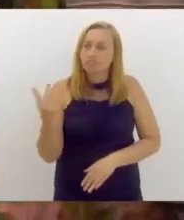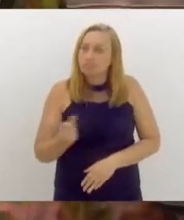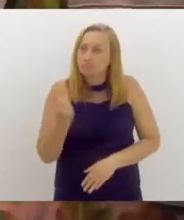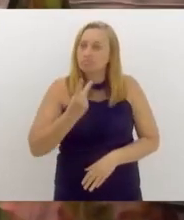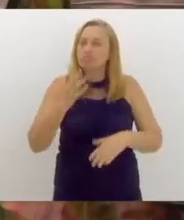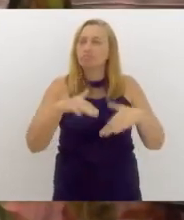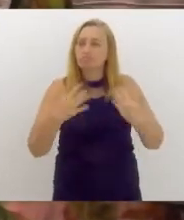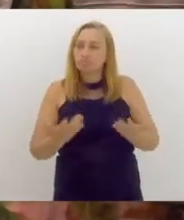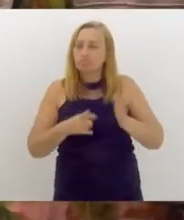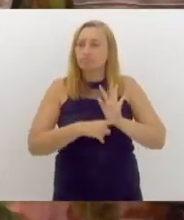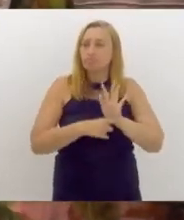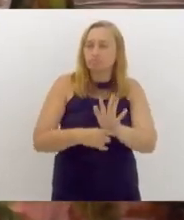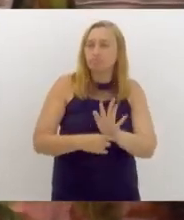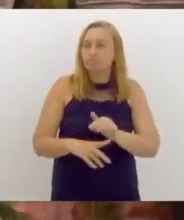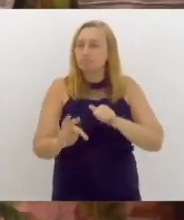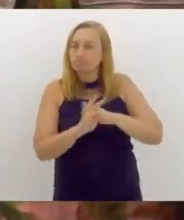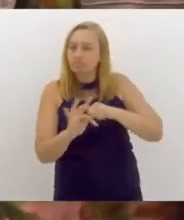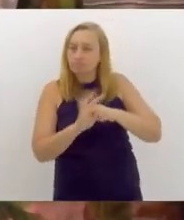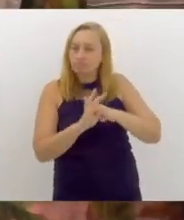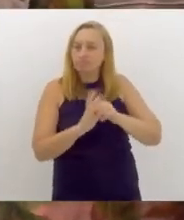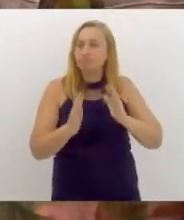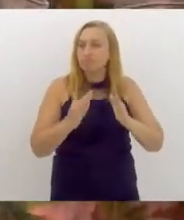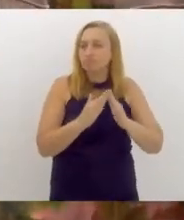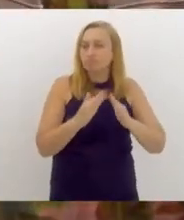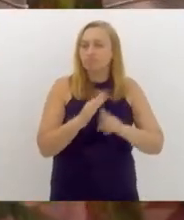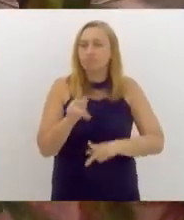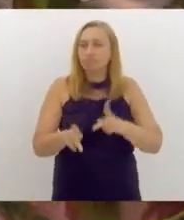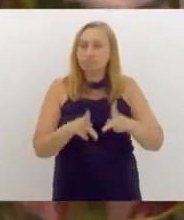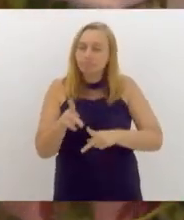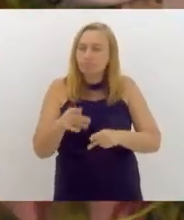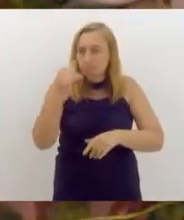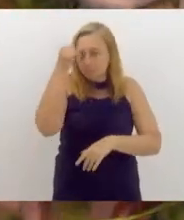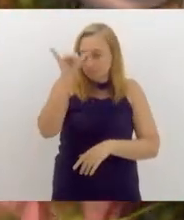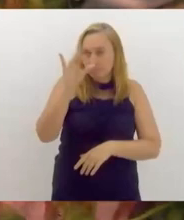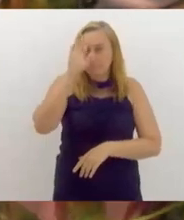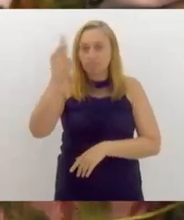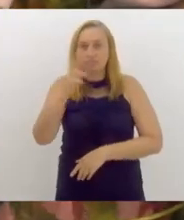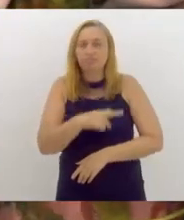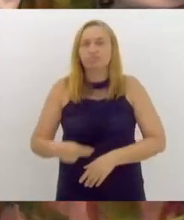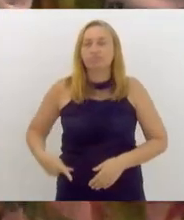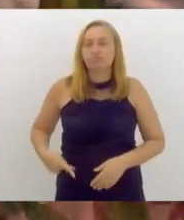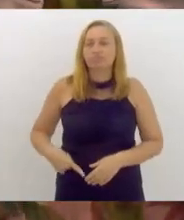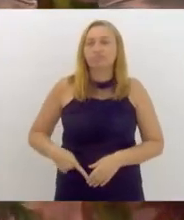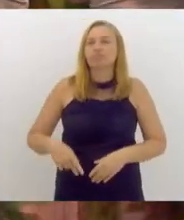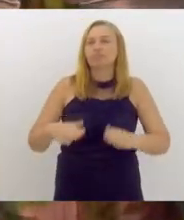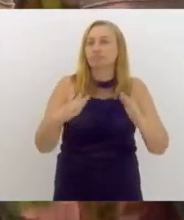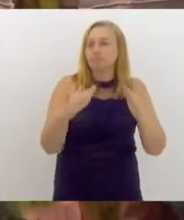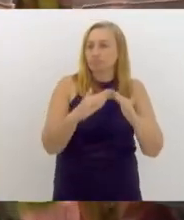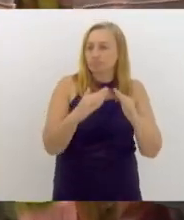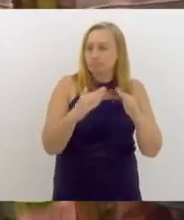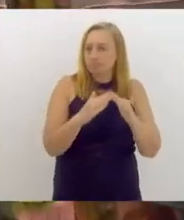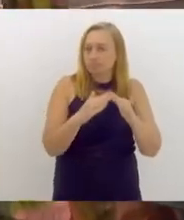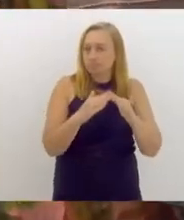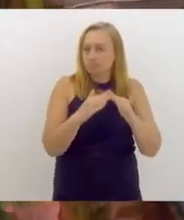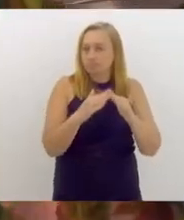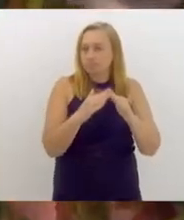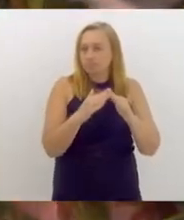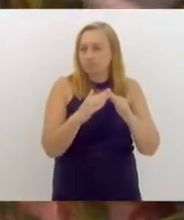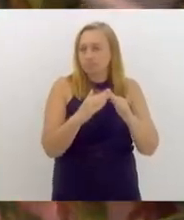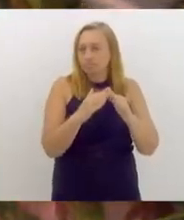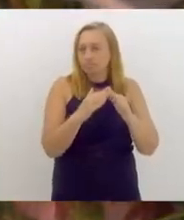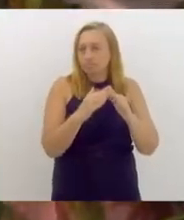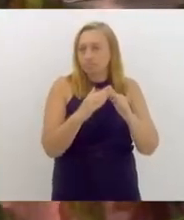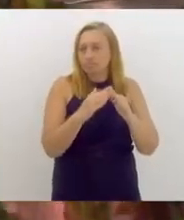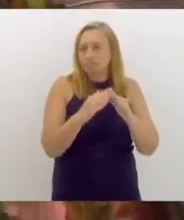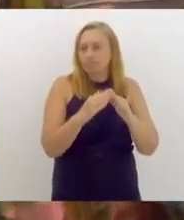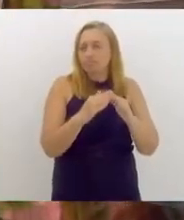Então, assistência técnica nas moradias populares vai evitar, senhor presidente, que essas moradias estejam numa lógica